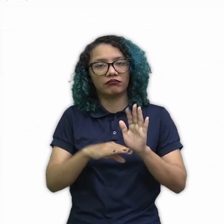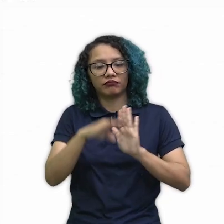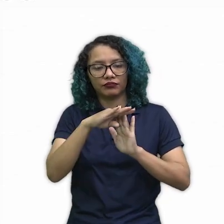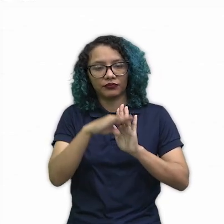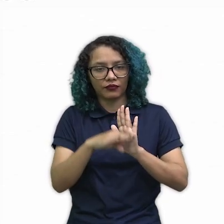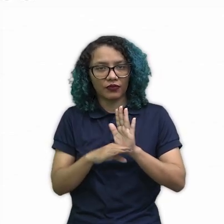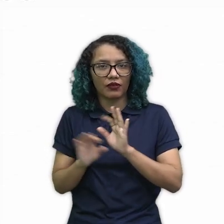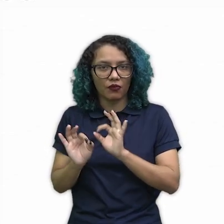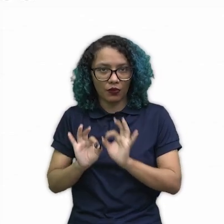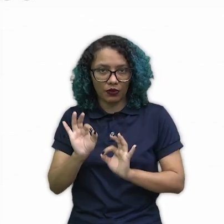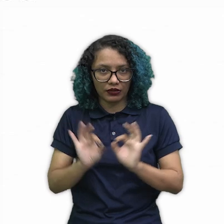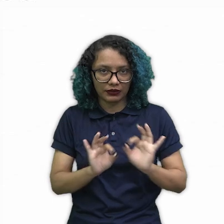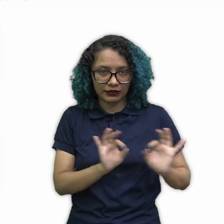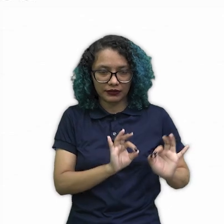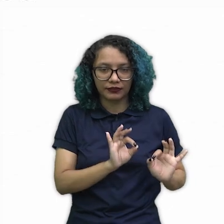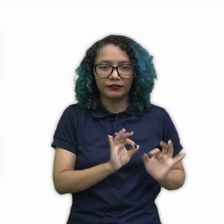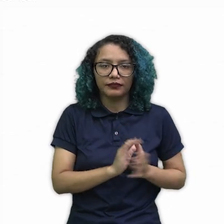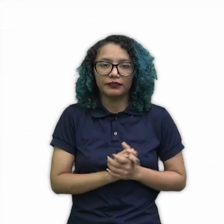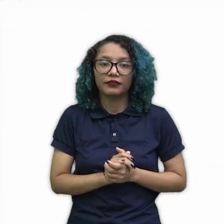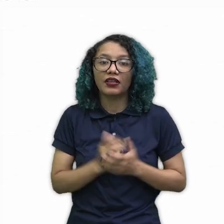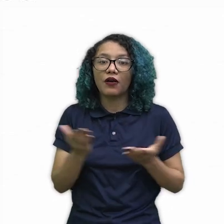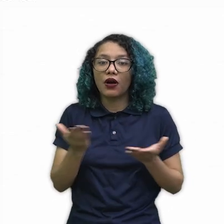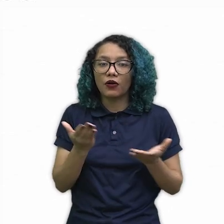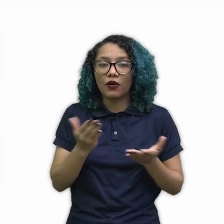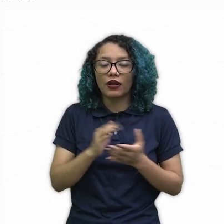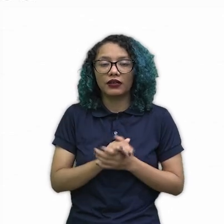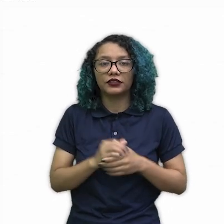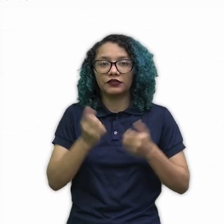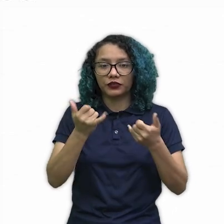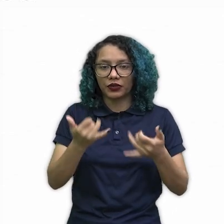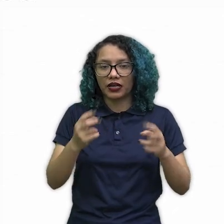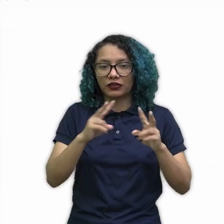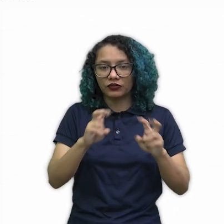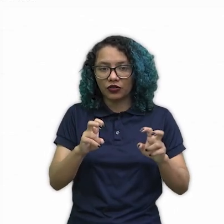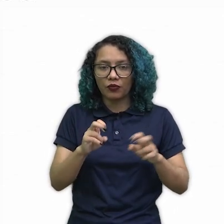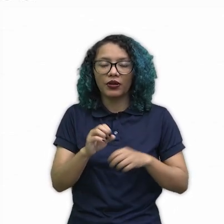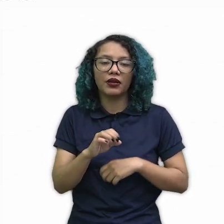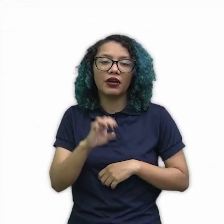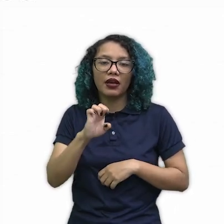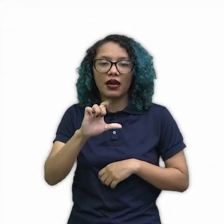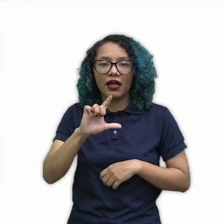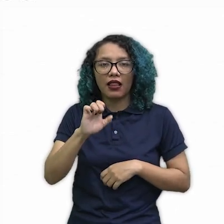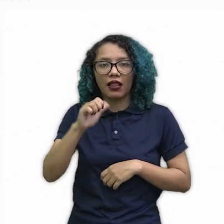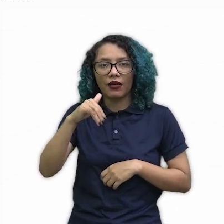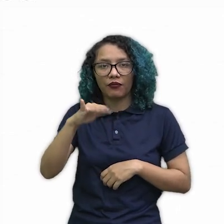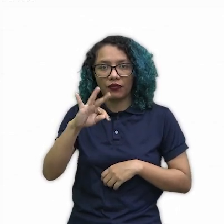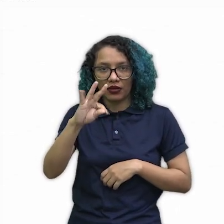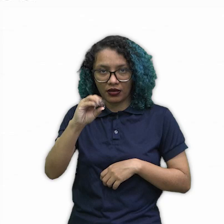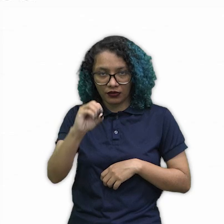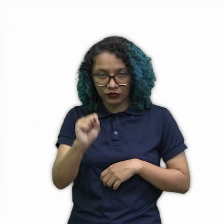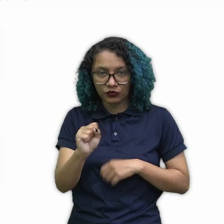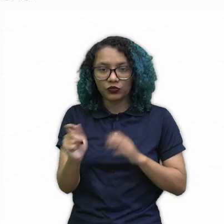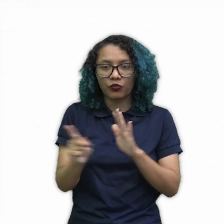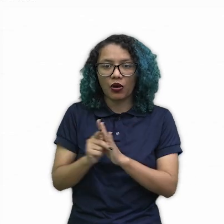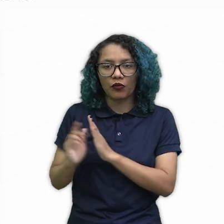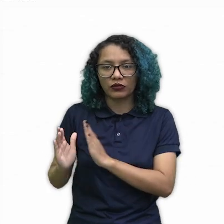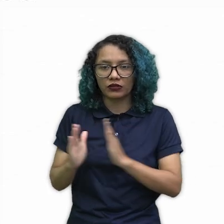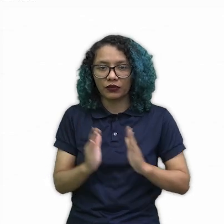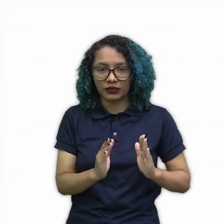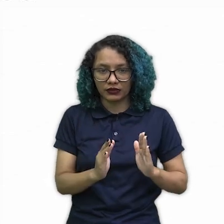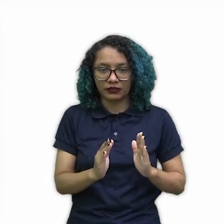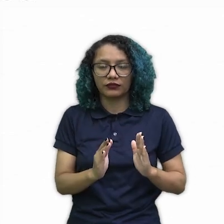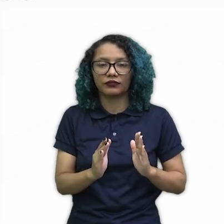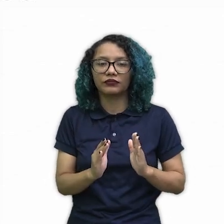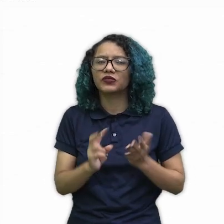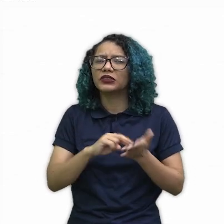nós já vimos. Os elementos que compõem uma sequência de elementos finitos. Então, nós temos o que nós